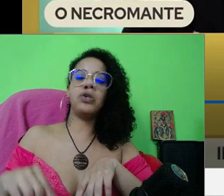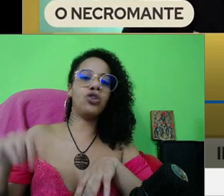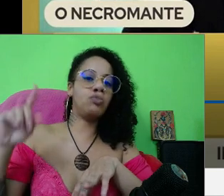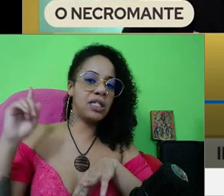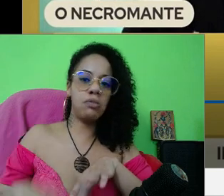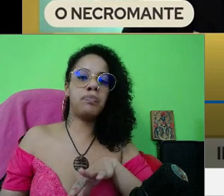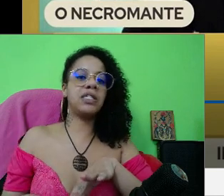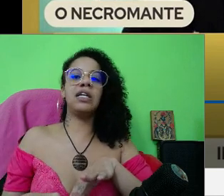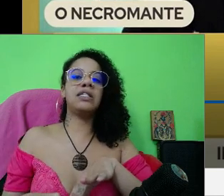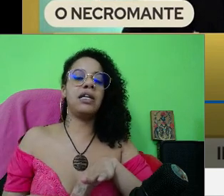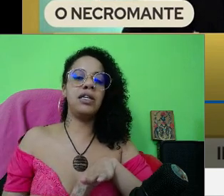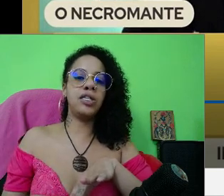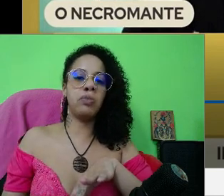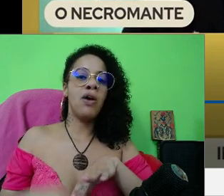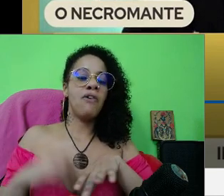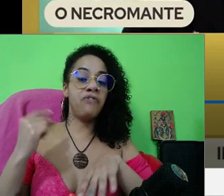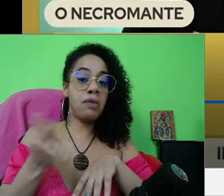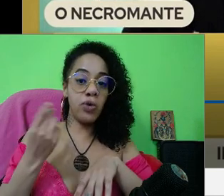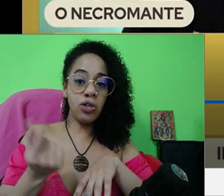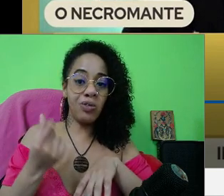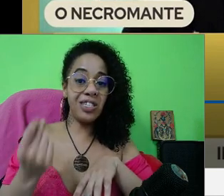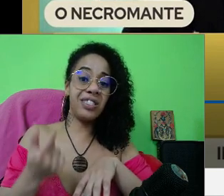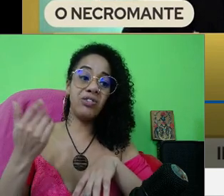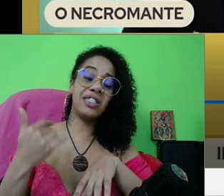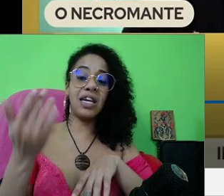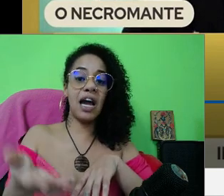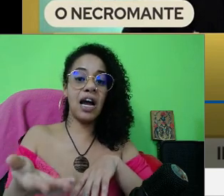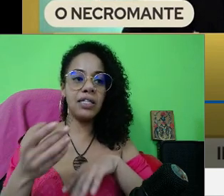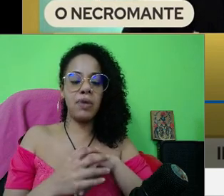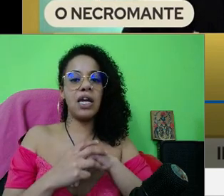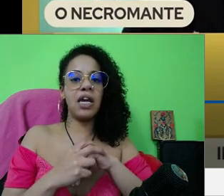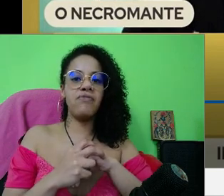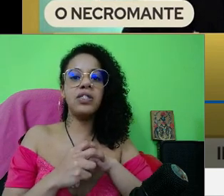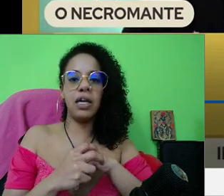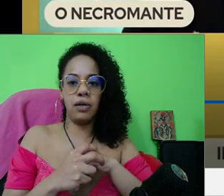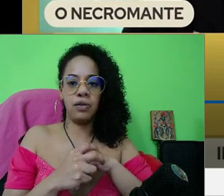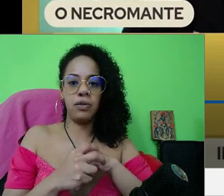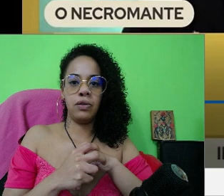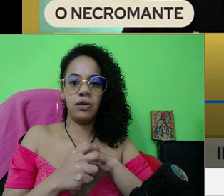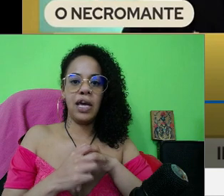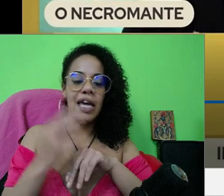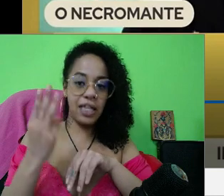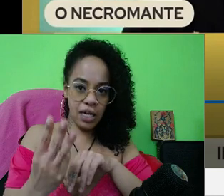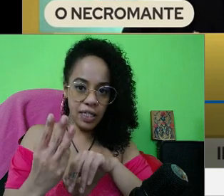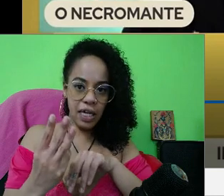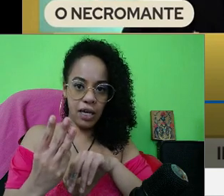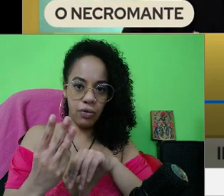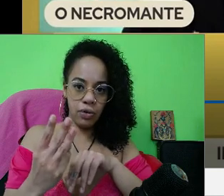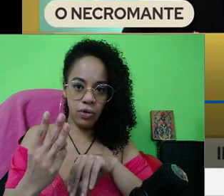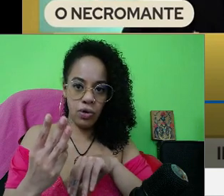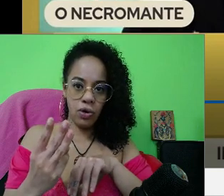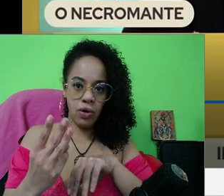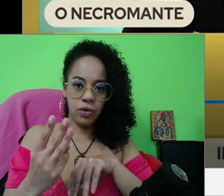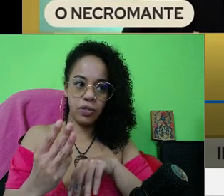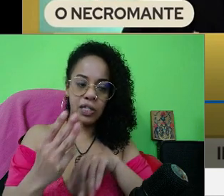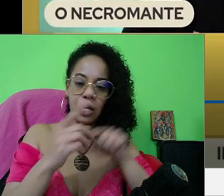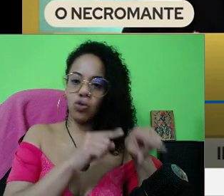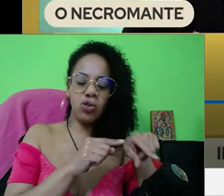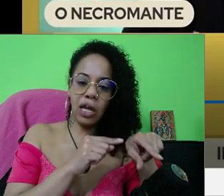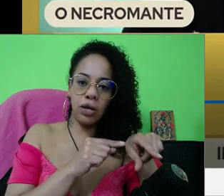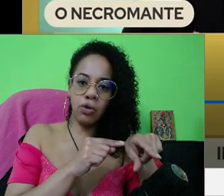golpe sobre sempre presidencialismo vem muito antes de eu ficar saber quem é você e terceiro